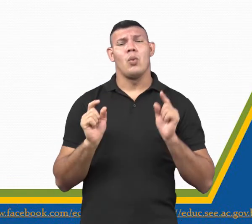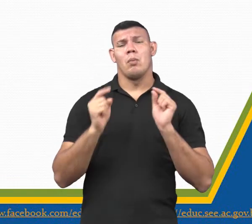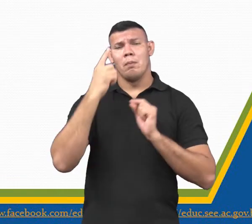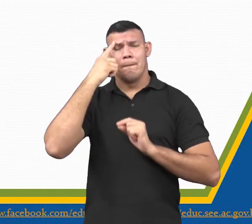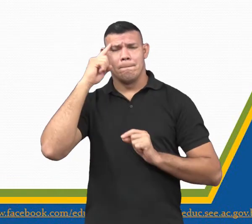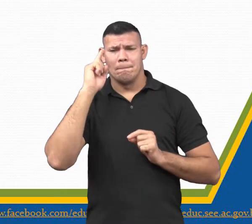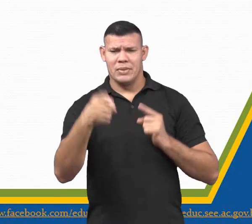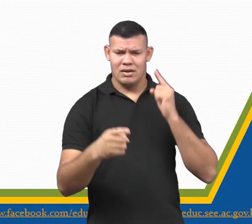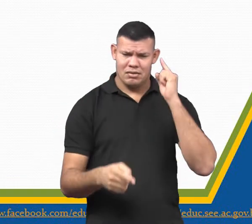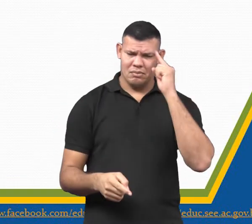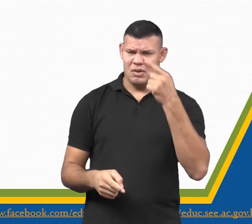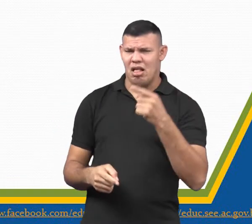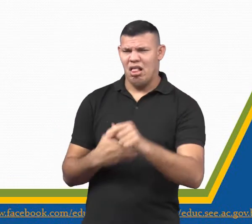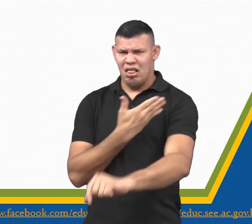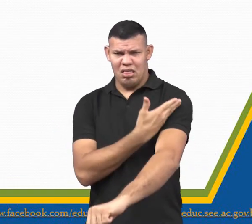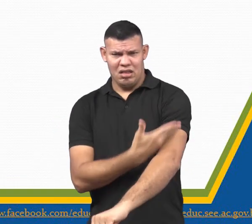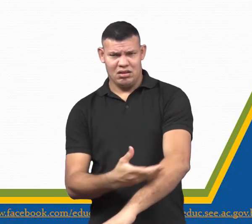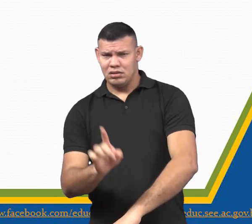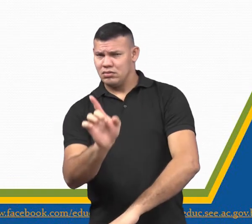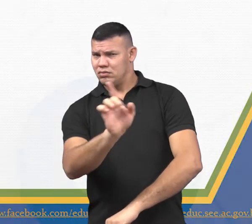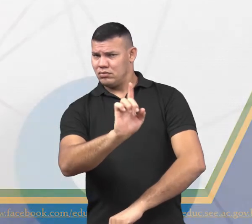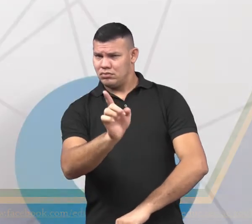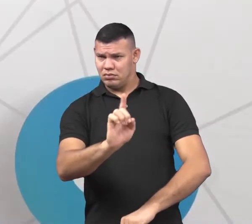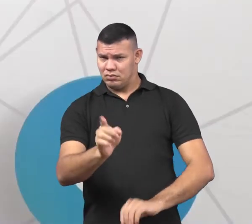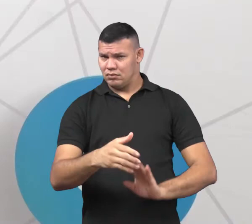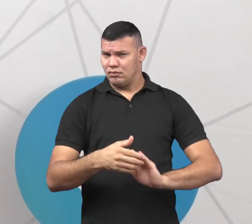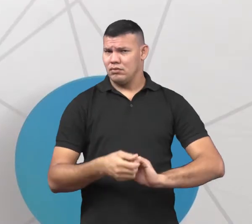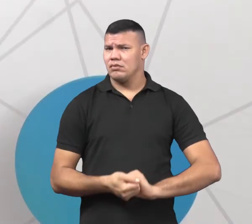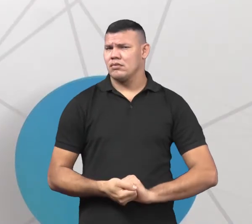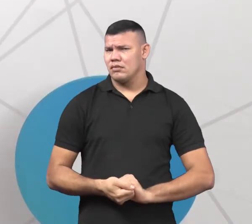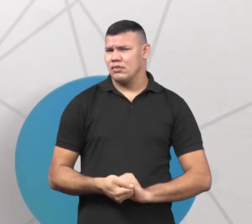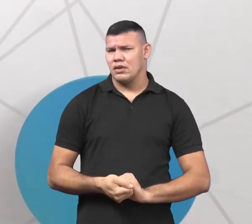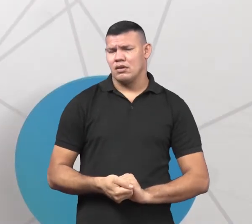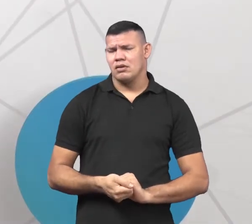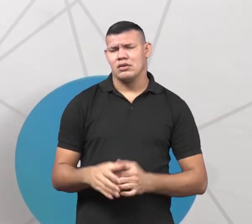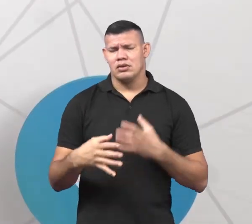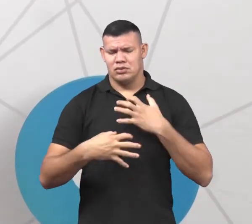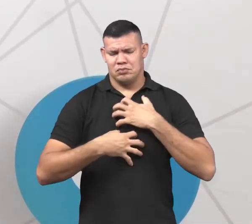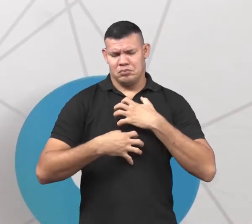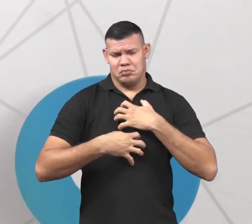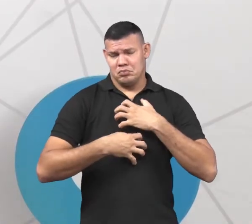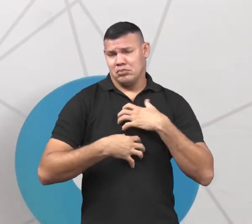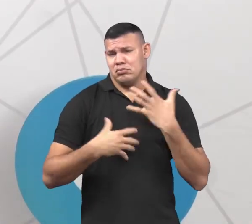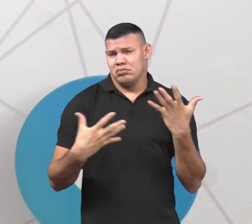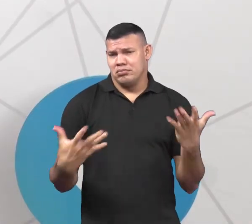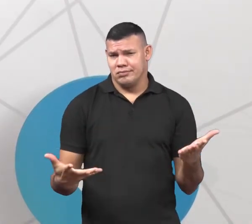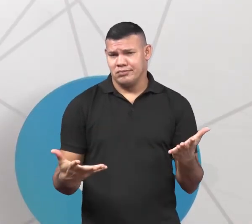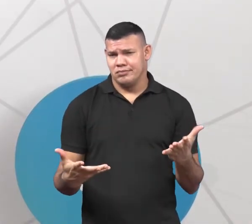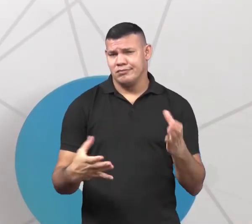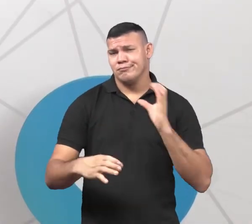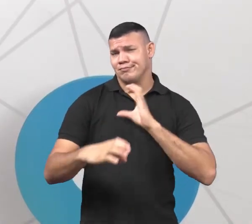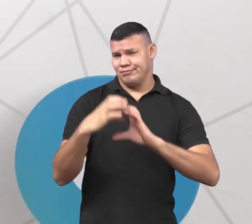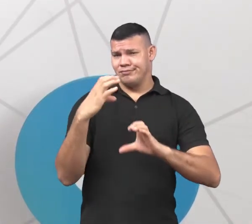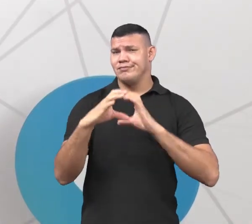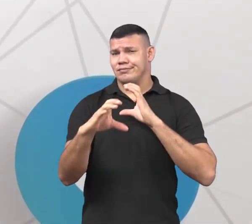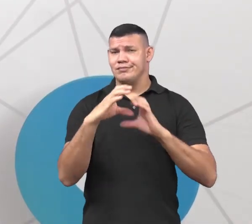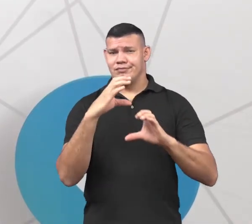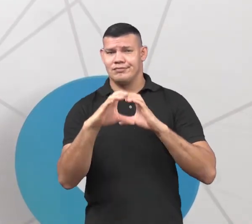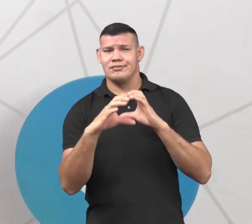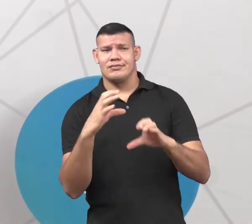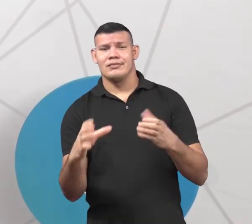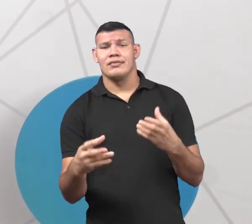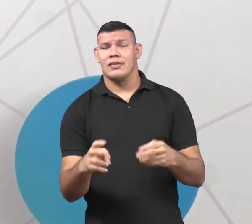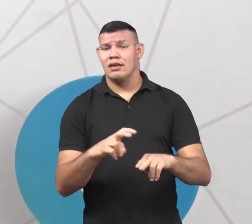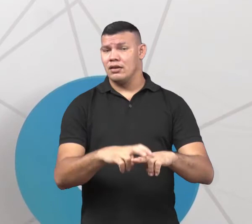de cortesia, ou seja, não é uma falta de educação. É simplesmente uma maneira como qualquer outra da gente se comunicar, certo? Por